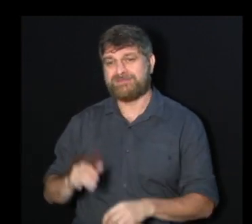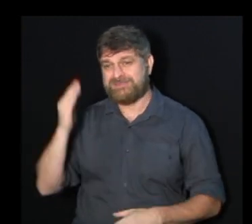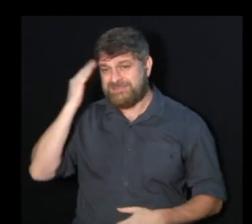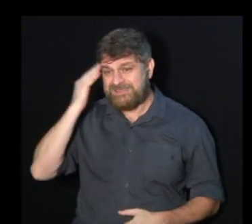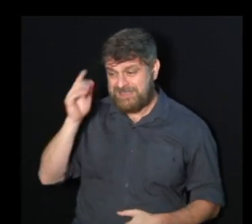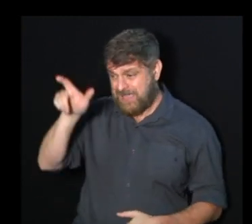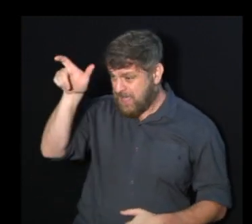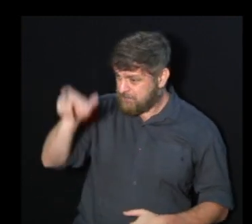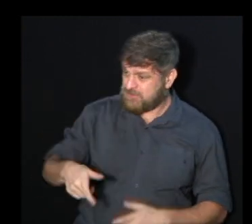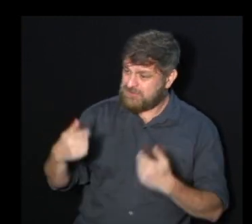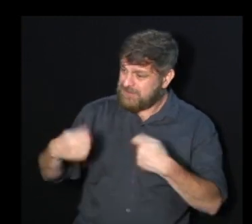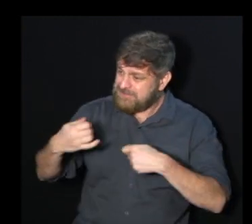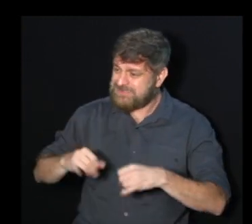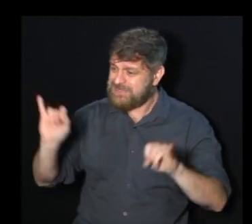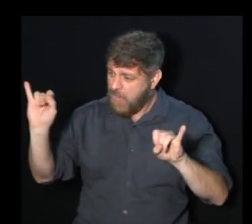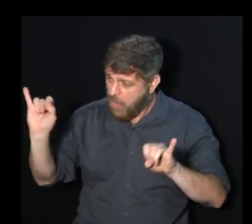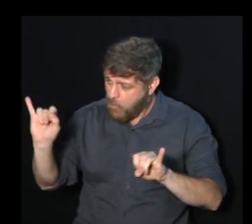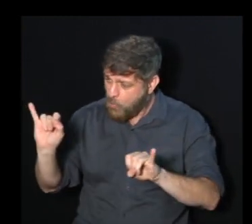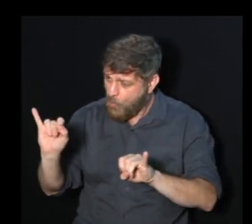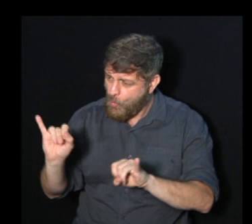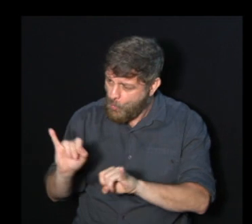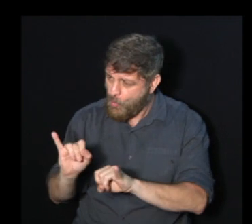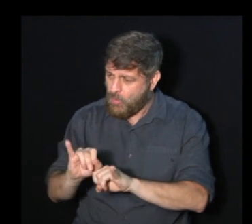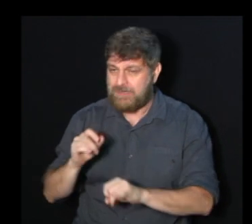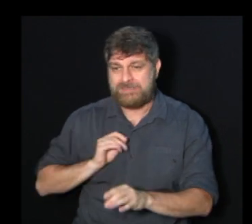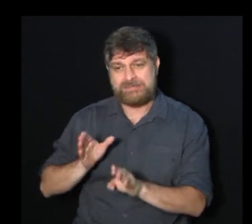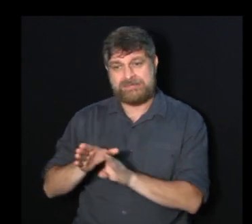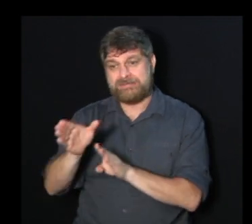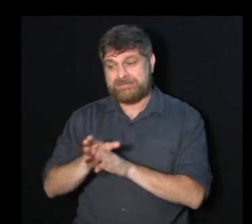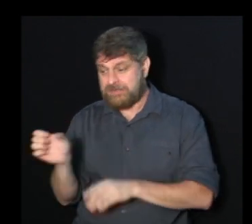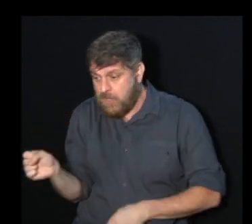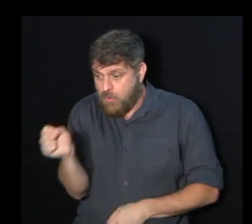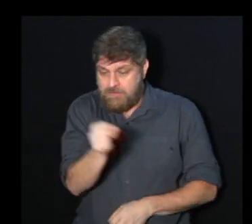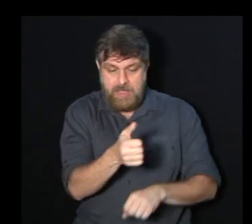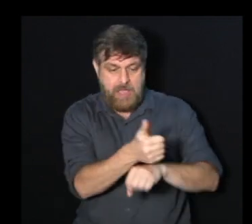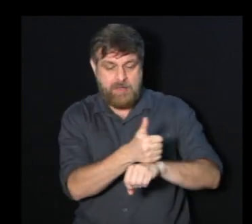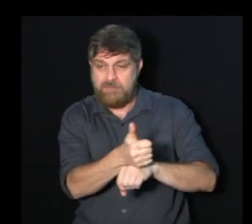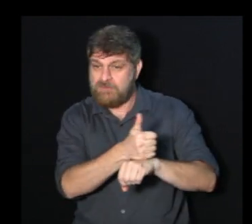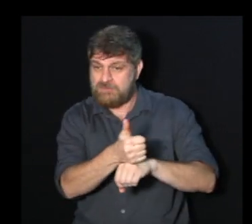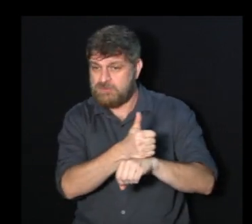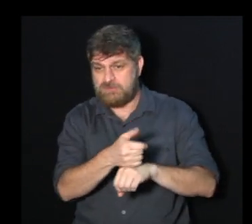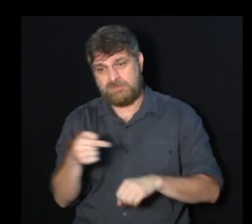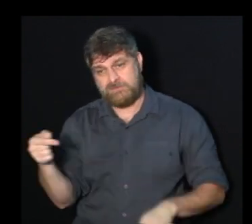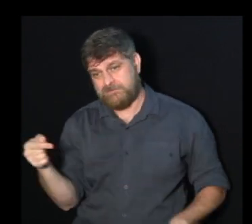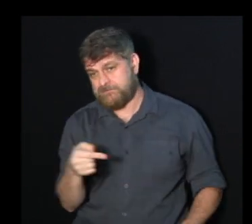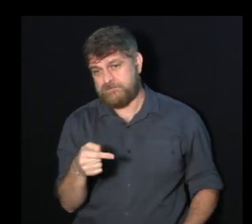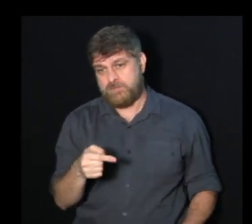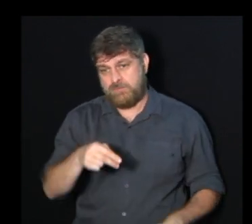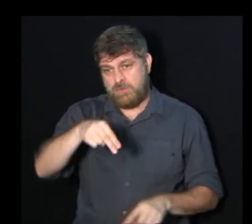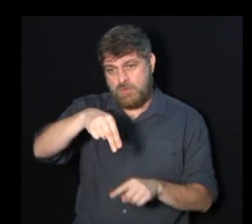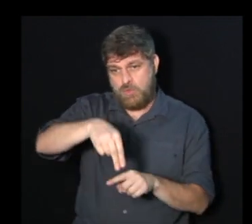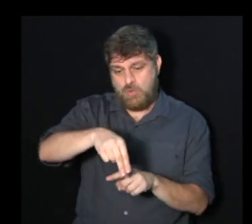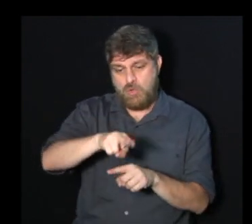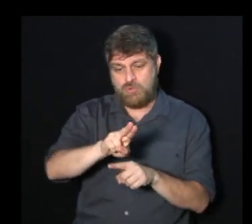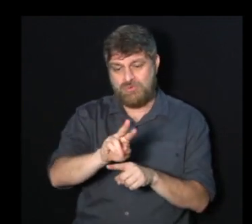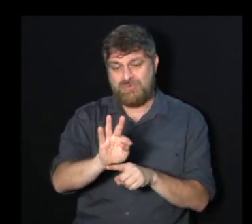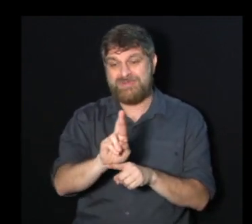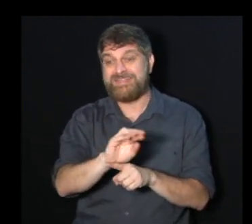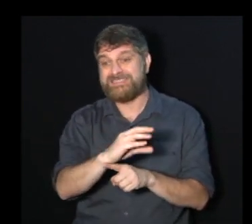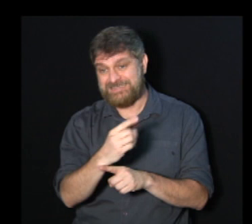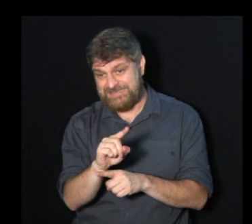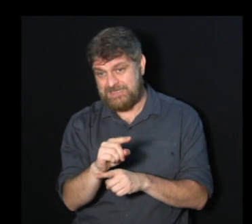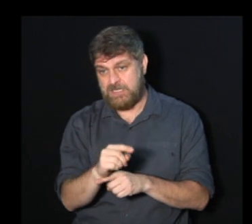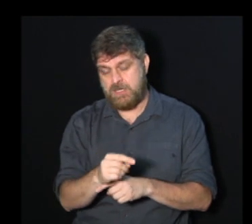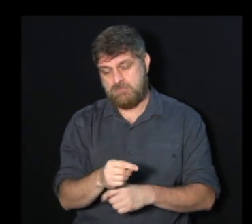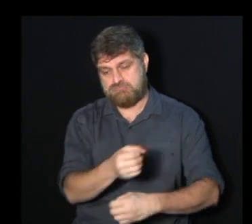paciente tem que emagrecer e eu tenho que conduzir ele para um outro profissional. Seja ele inicialmente um nutricionista, posteriormente um